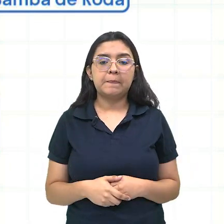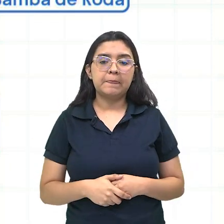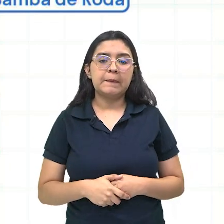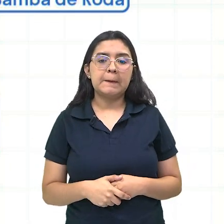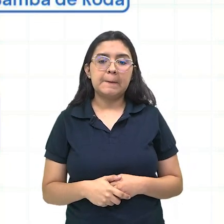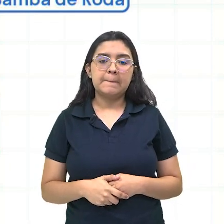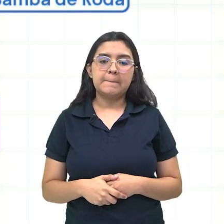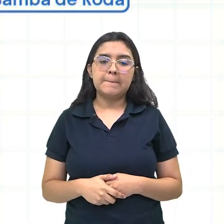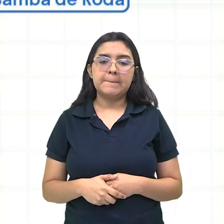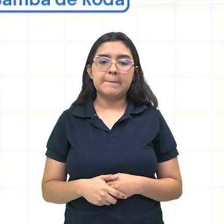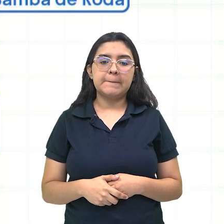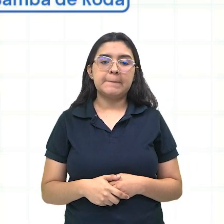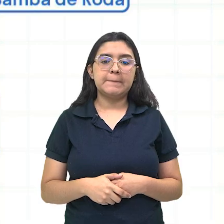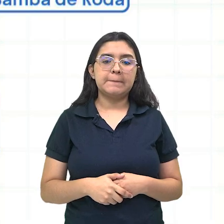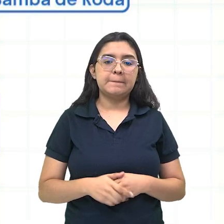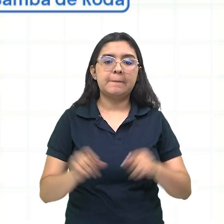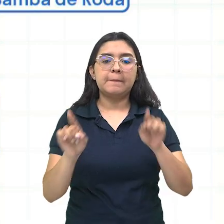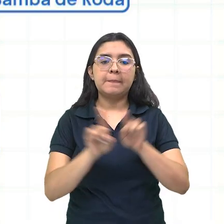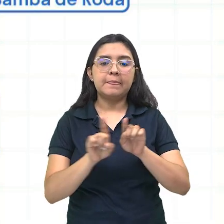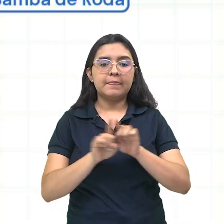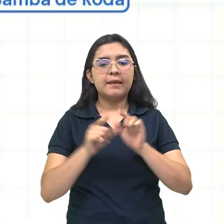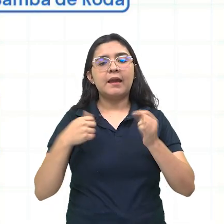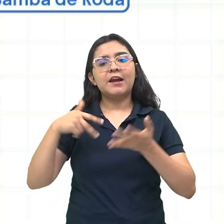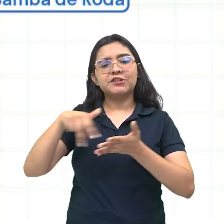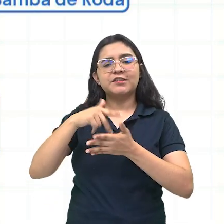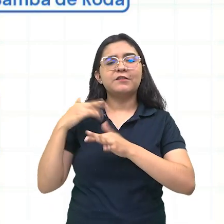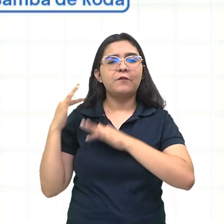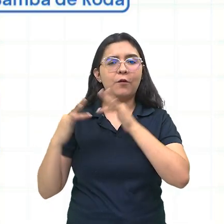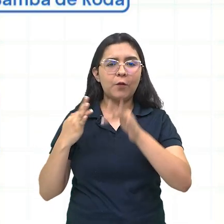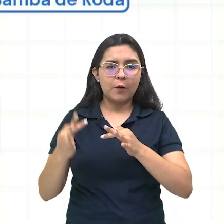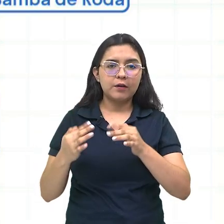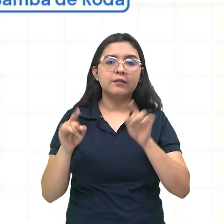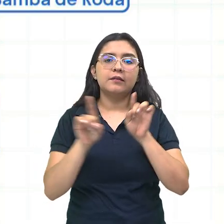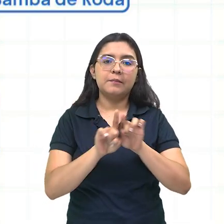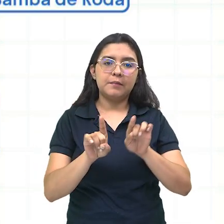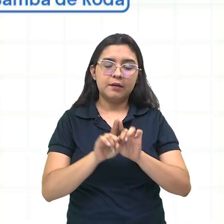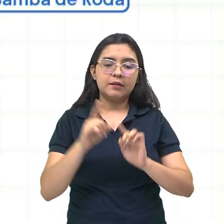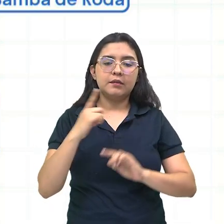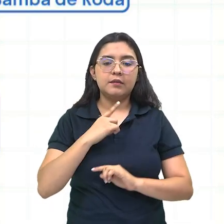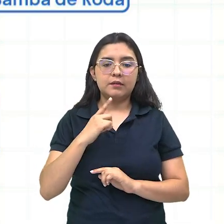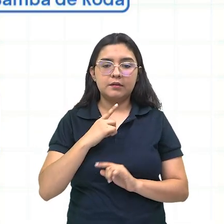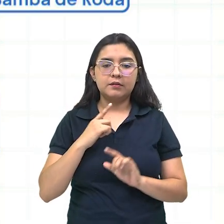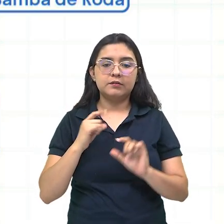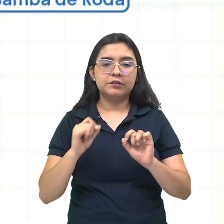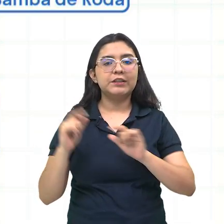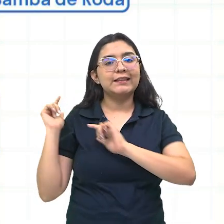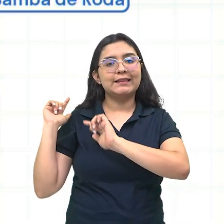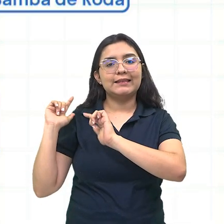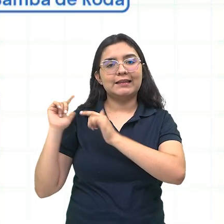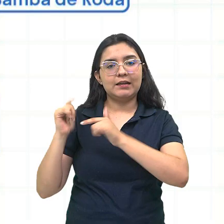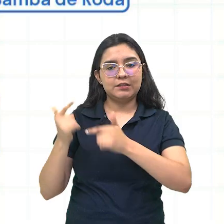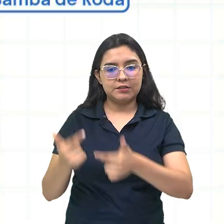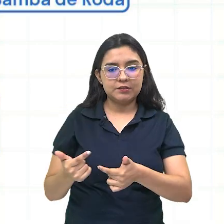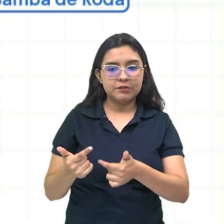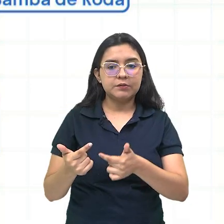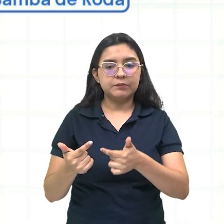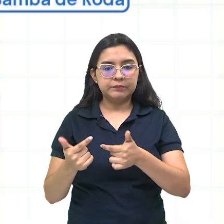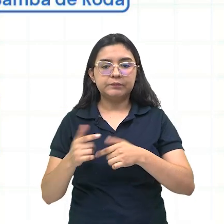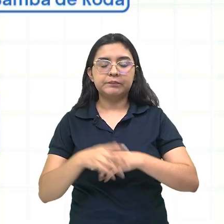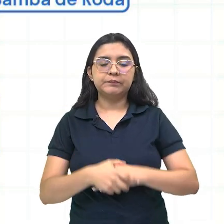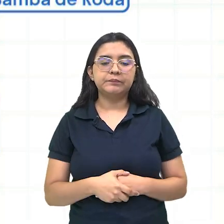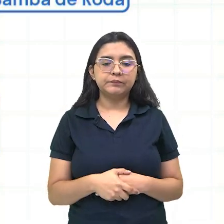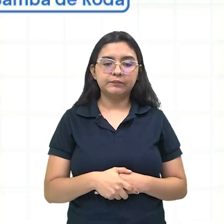temos as danças folclóricas, por exemplo, nós temos aí folclóricas e tradicionais, né? Nós temos o flamenco,